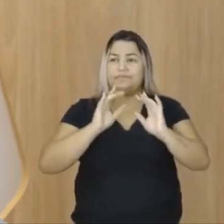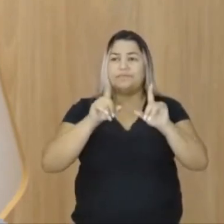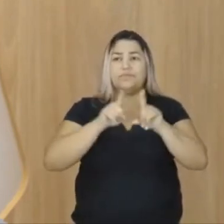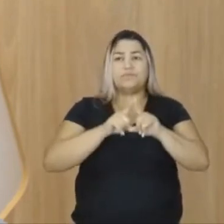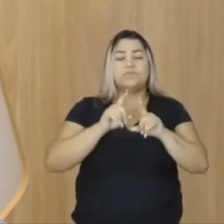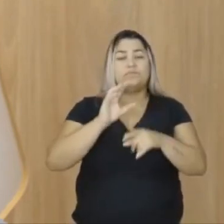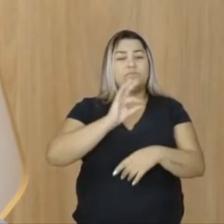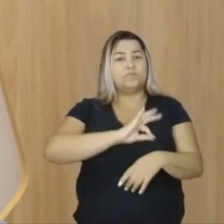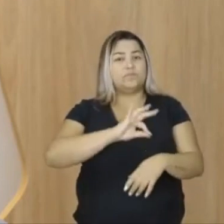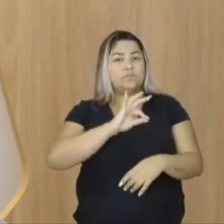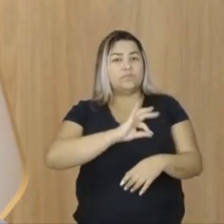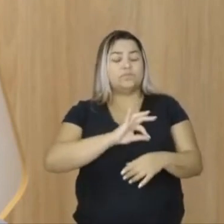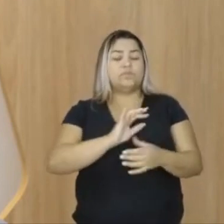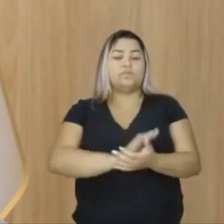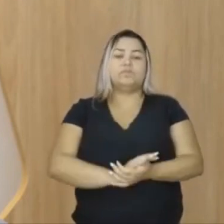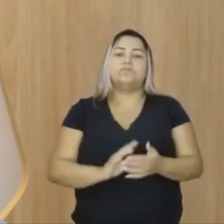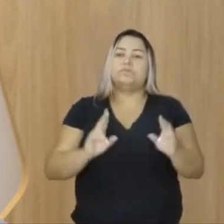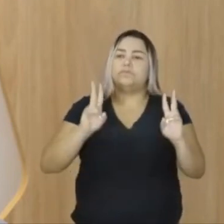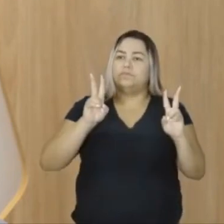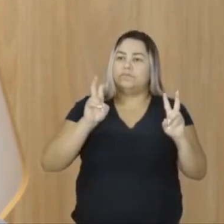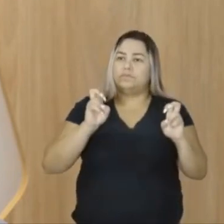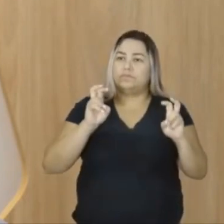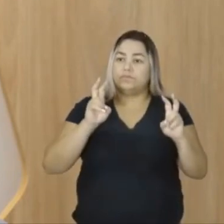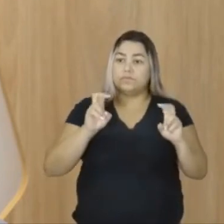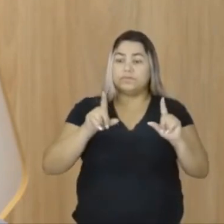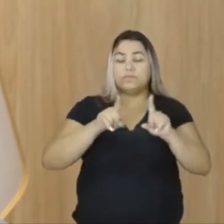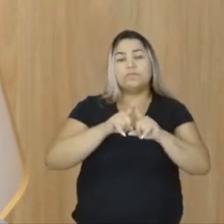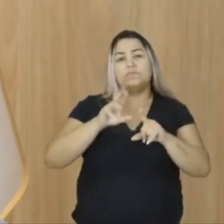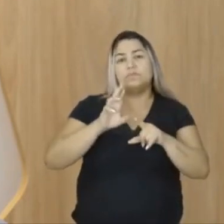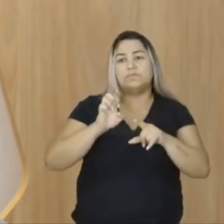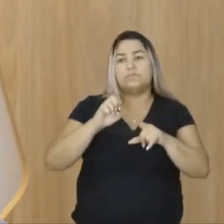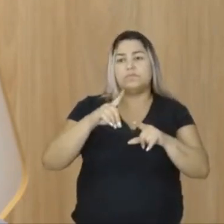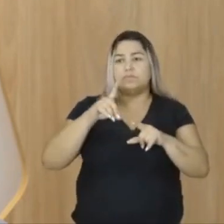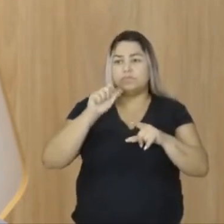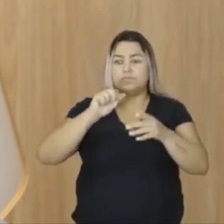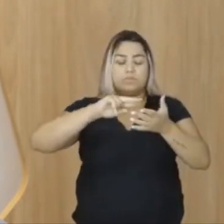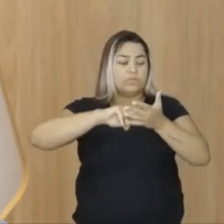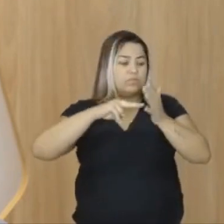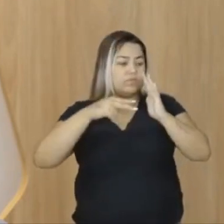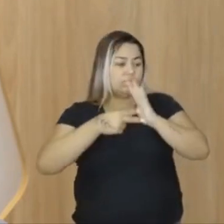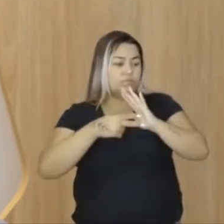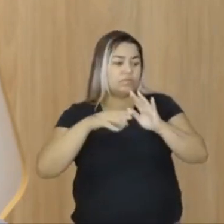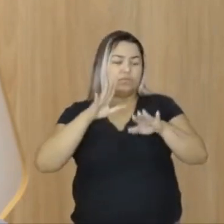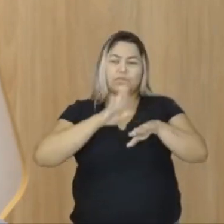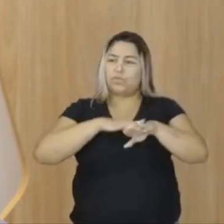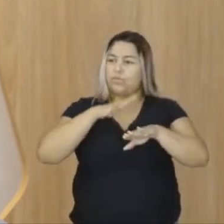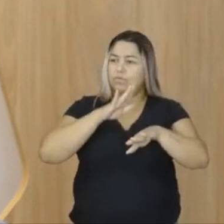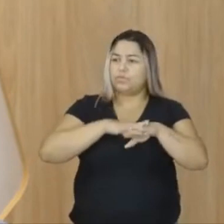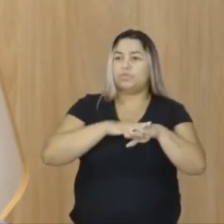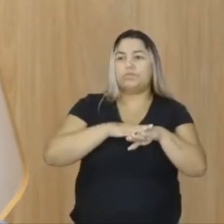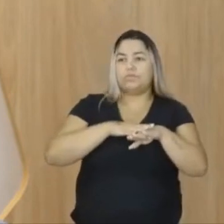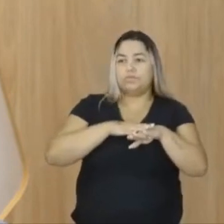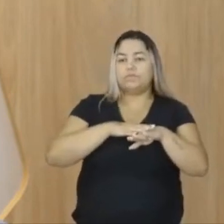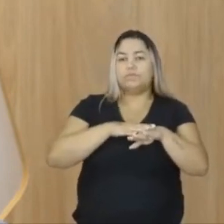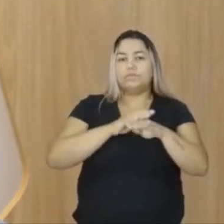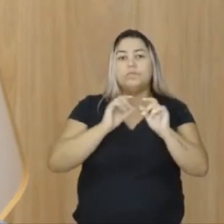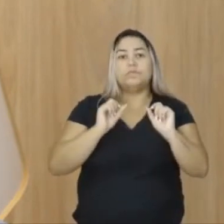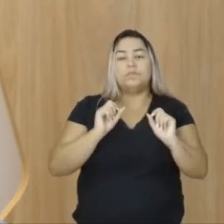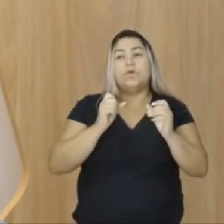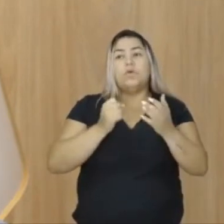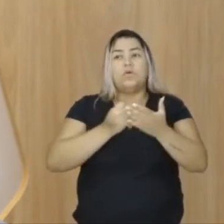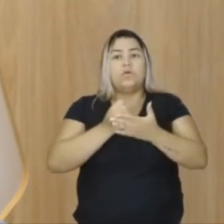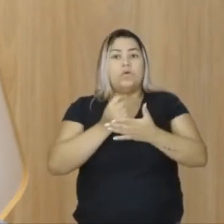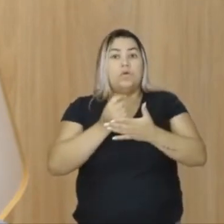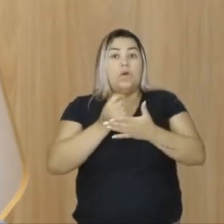patrimônio. Se o Brasil arrecada a metade de renda e patrimônio, isso significa que cobra mais no consumo. E cobrar mais